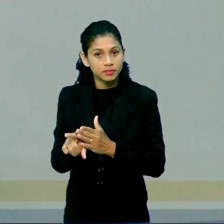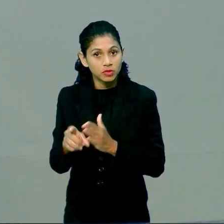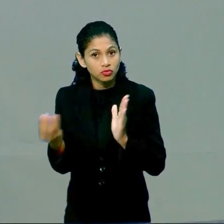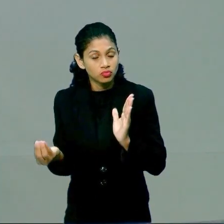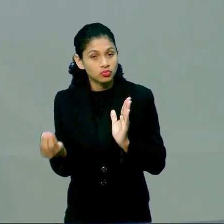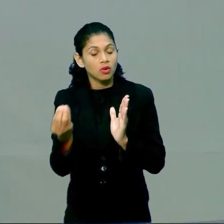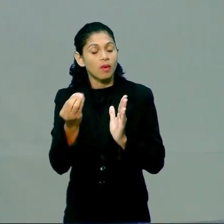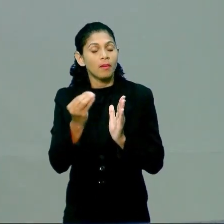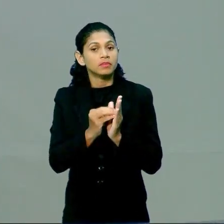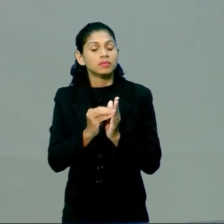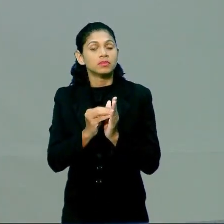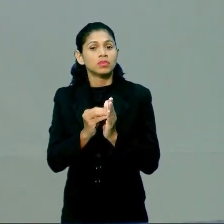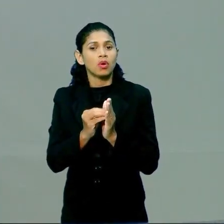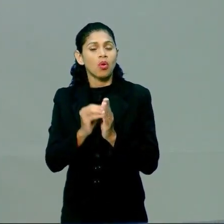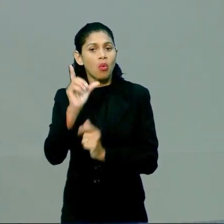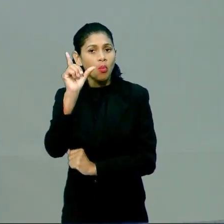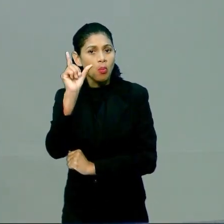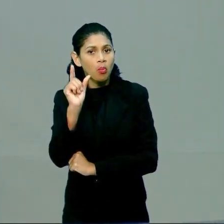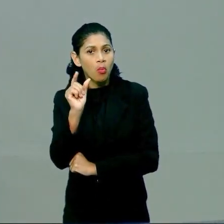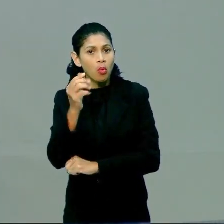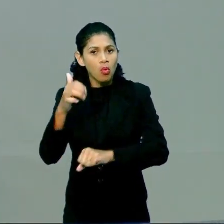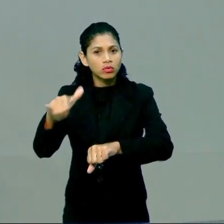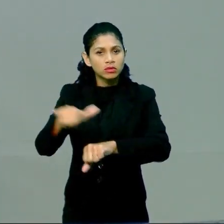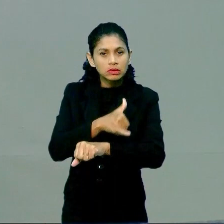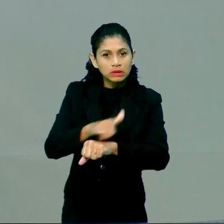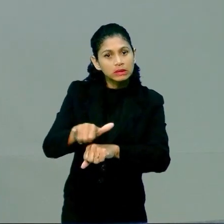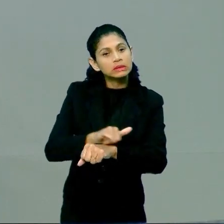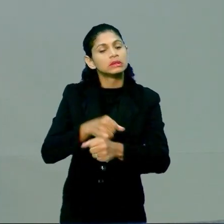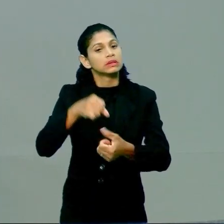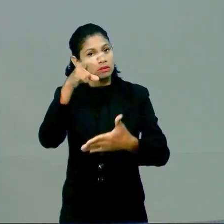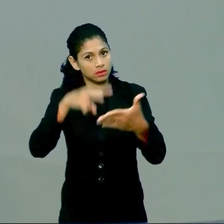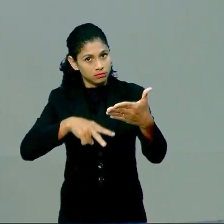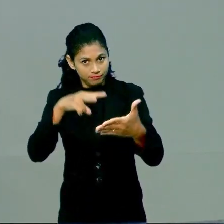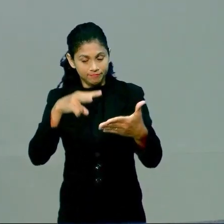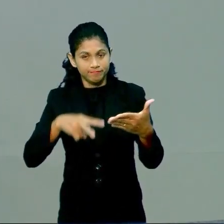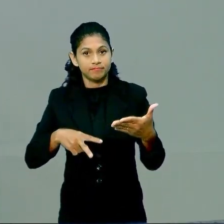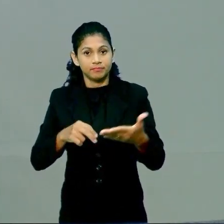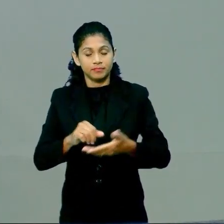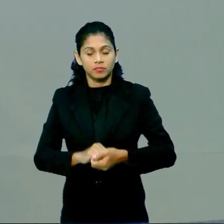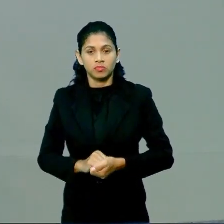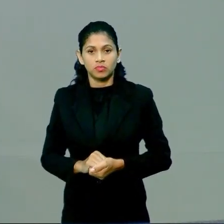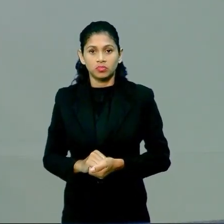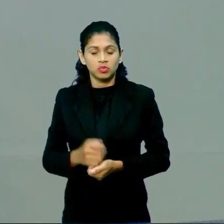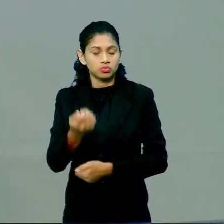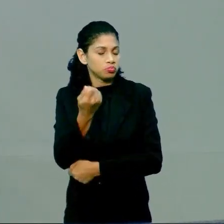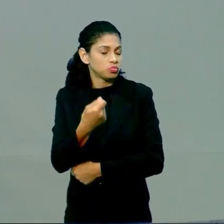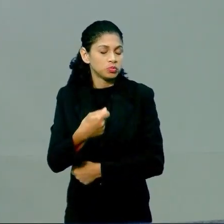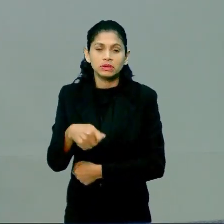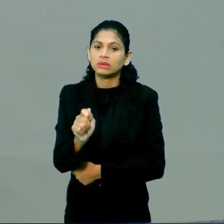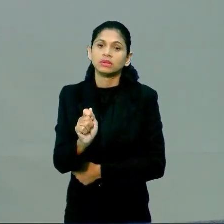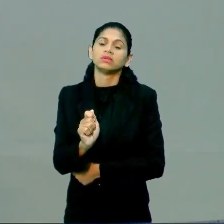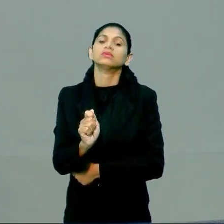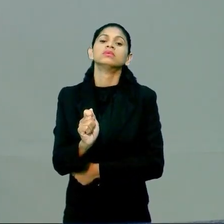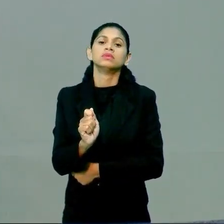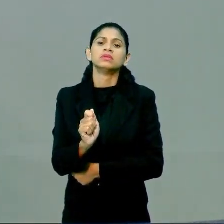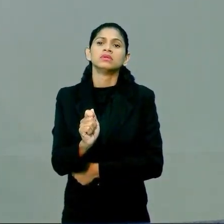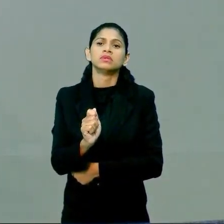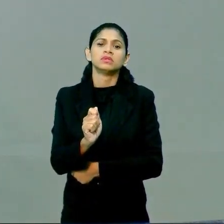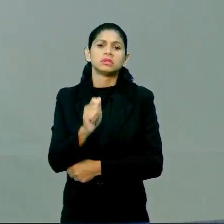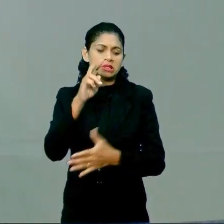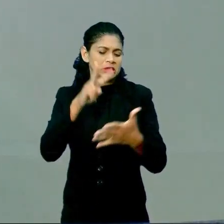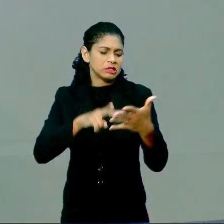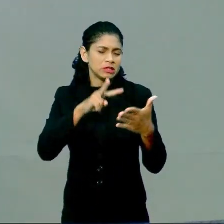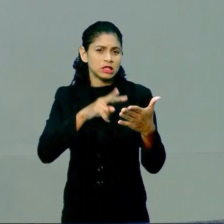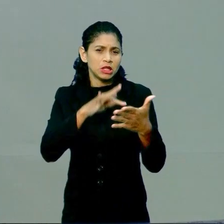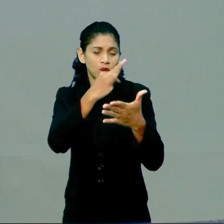também um pouco das estratégias de leitura não precisa ficar lendo o texto todo né se eu já vi ali que ele quer saber o porqu que Alberta